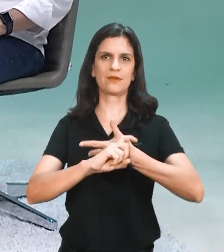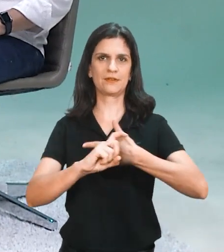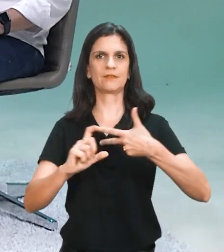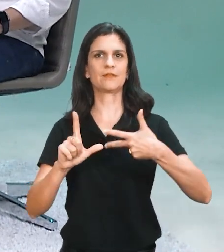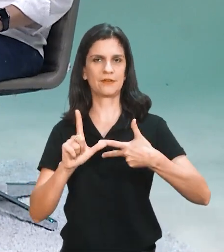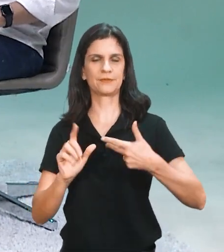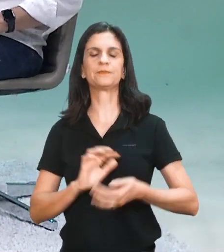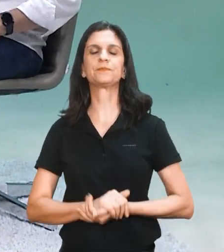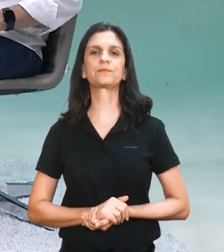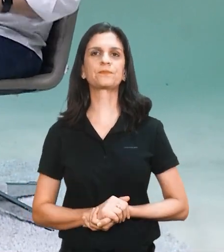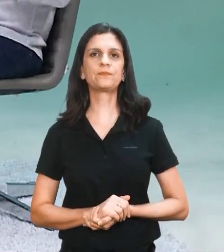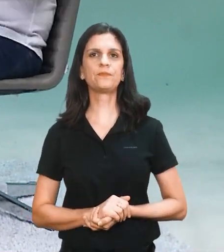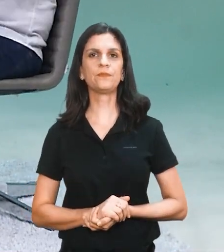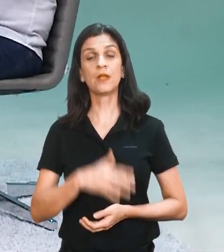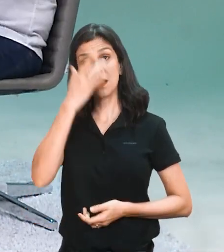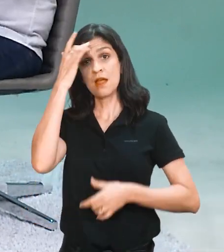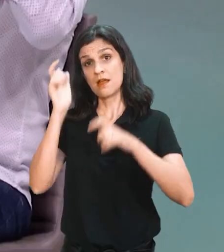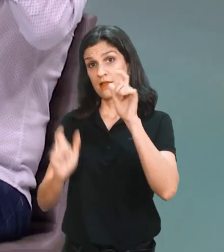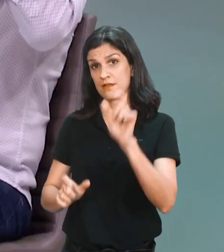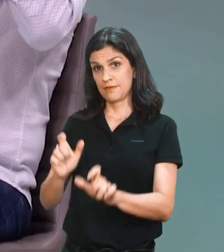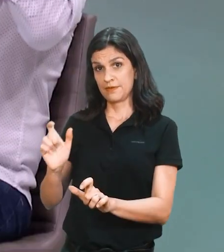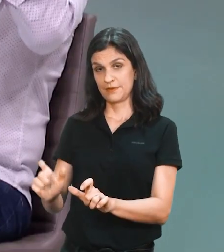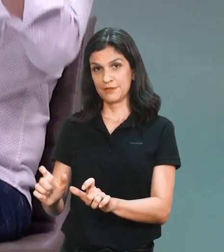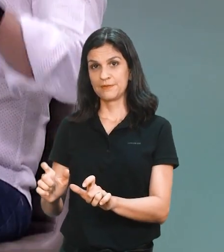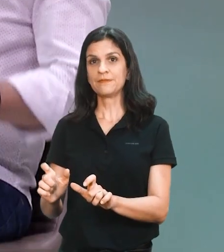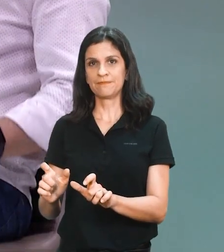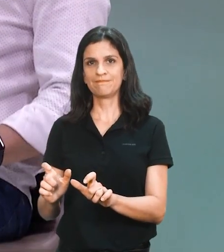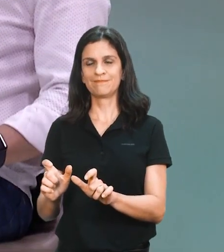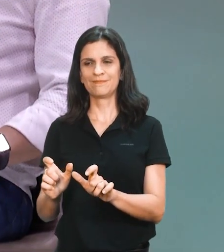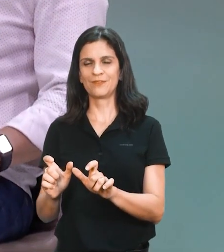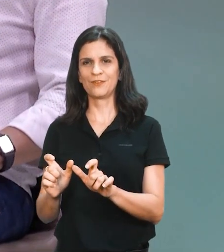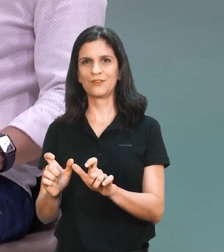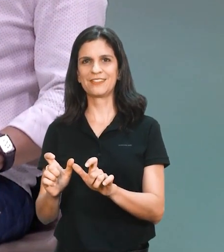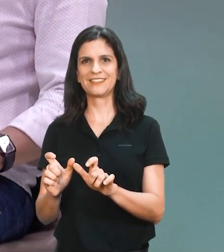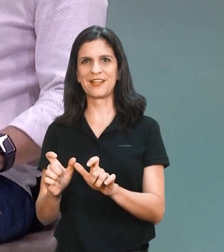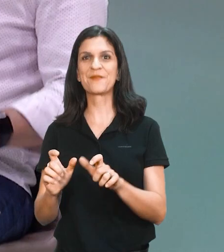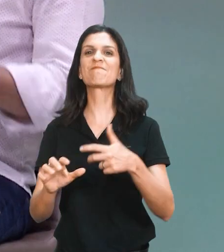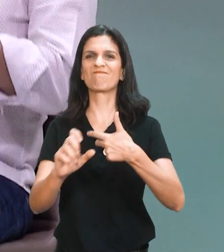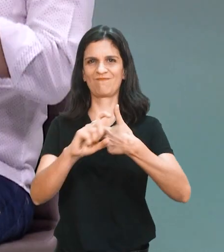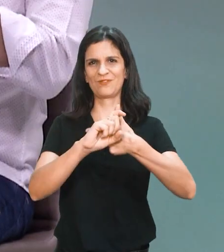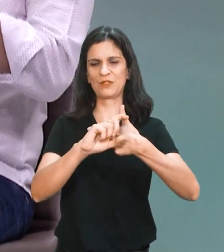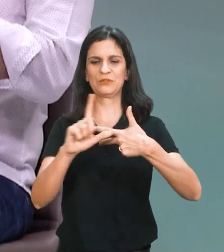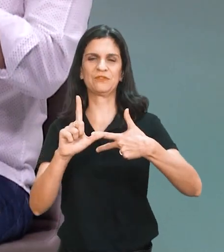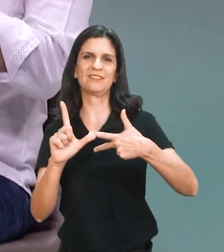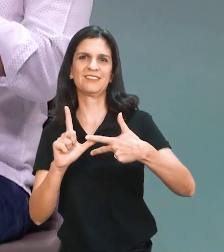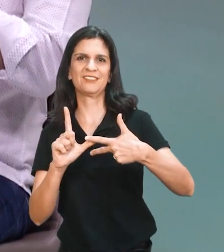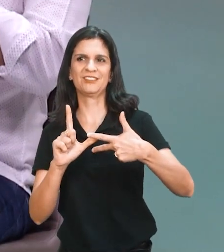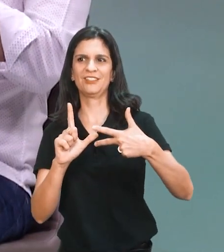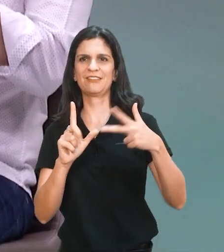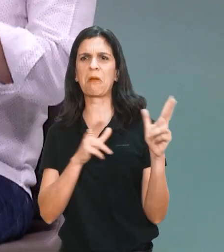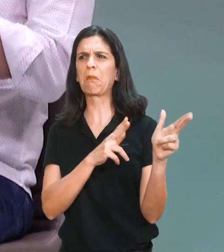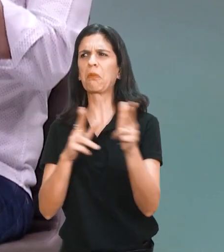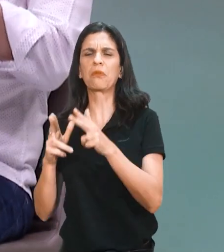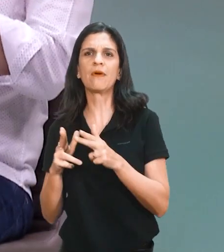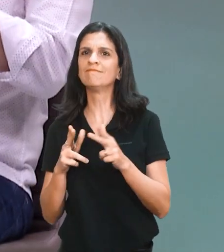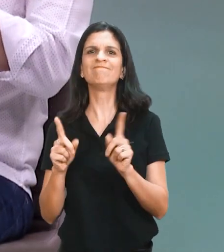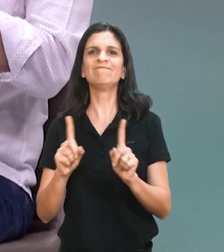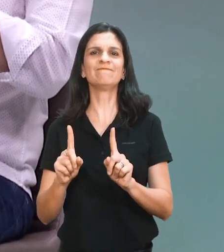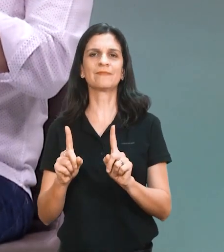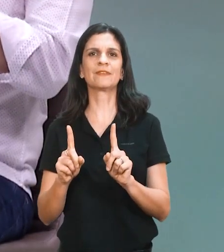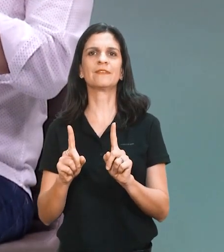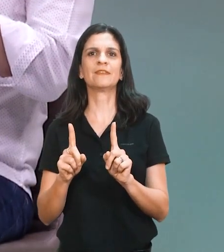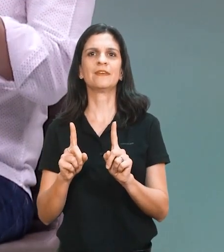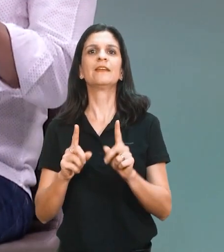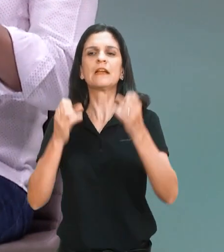mesmo essa informação no bairro. E daí o que acontece é o seguinte, as pessoas também, elas não fazem essa diferenciação do legislativo e